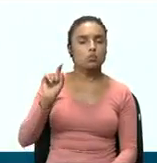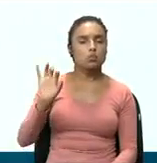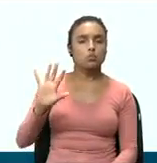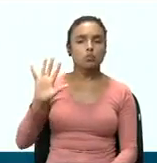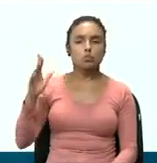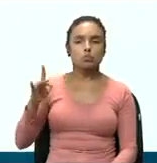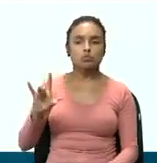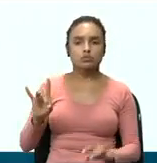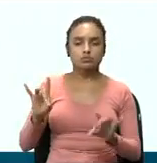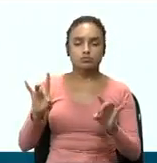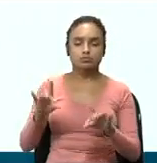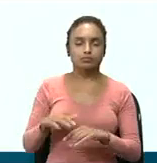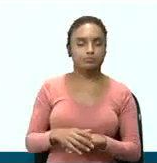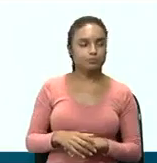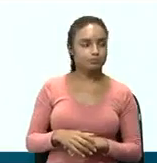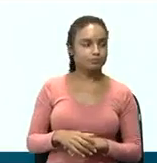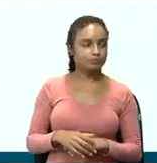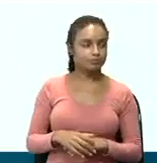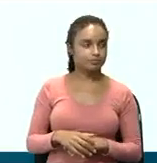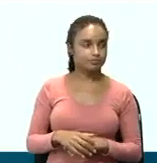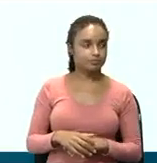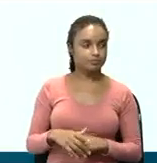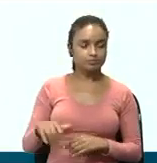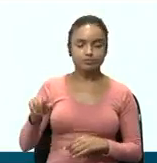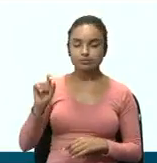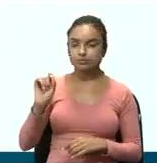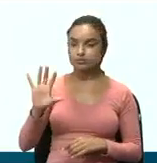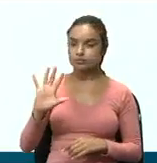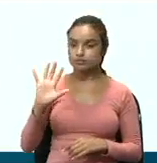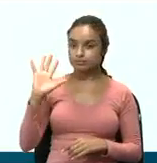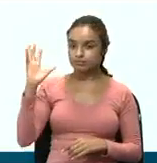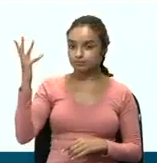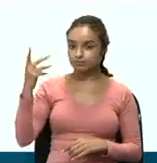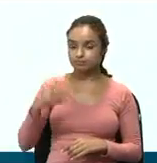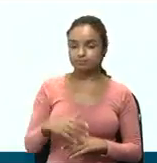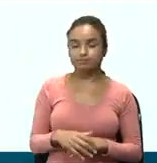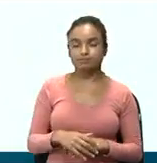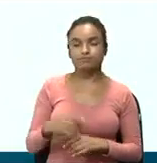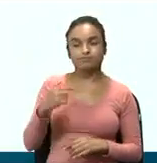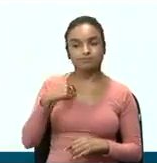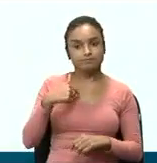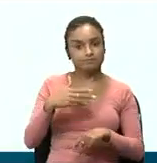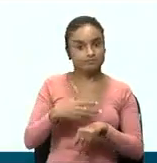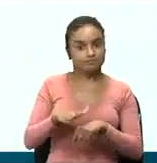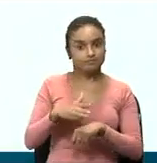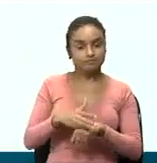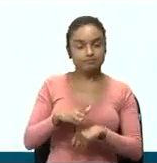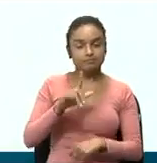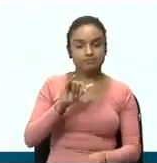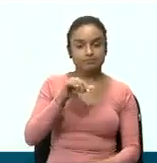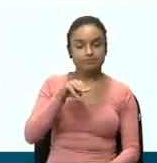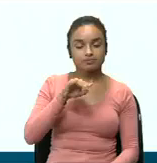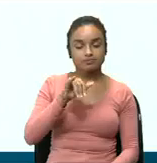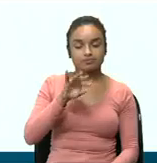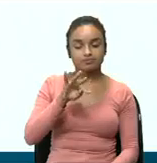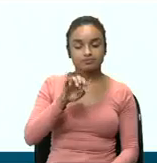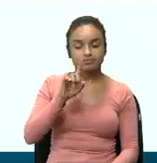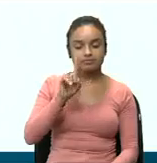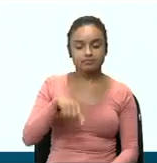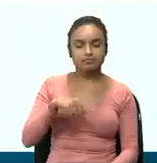específico? Nesse caso em específico, acontece que eu apliquei o limite e o limite deu